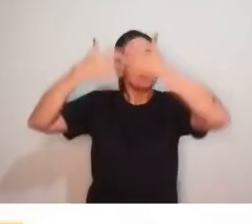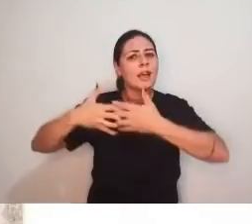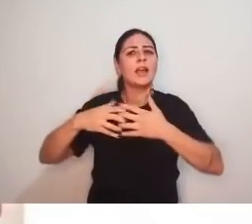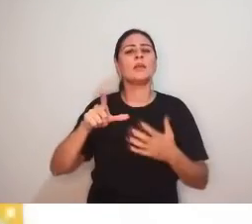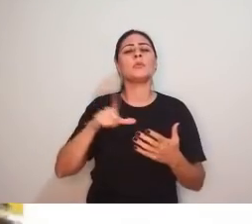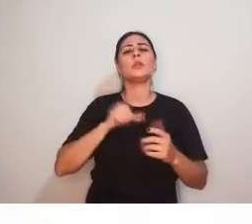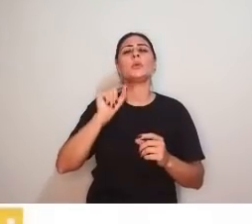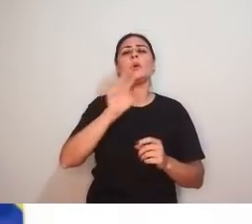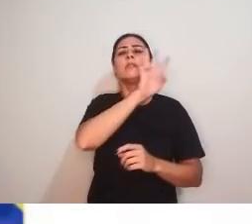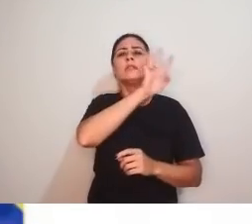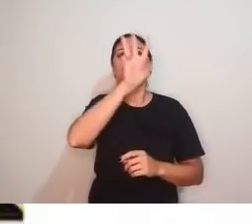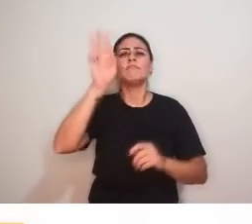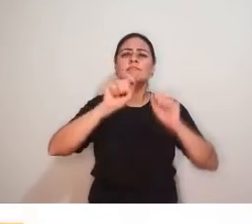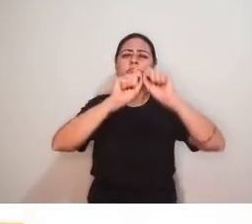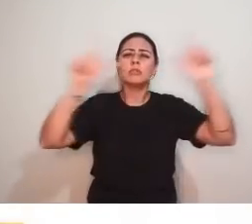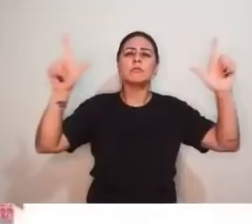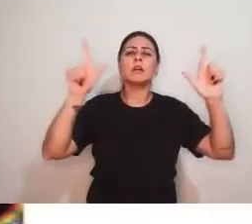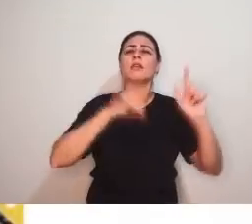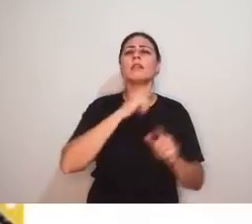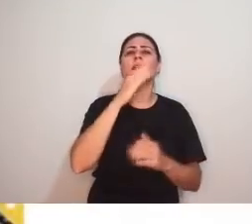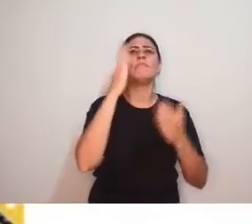Super, Cérebro. Então, é um portal onde você